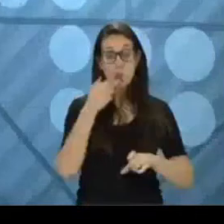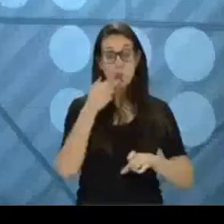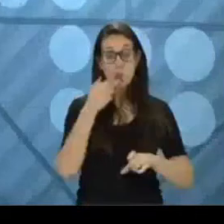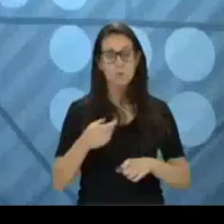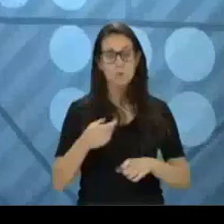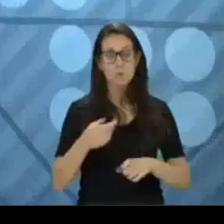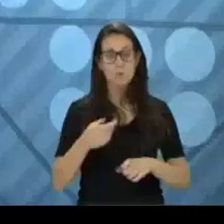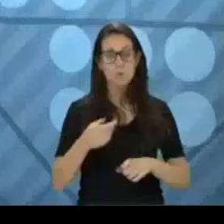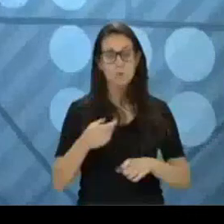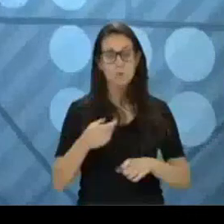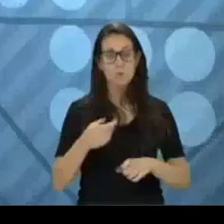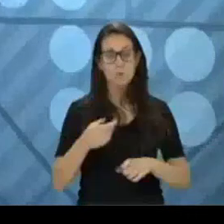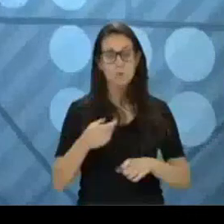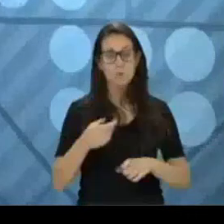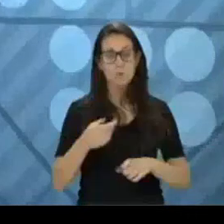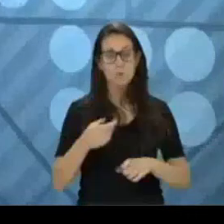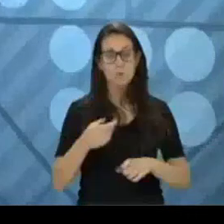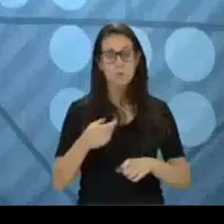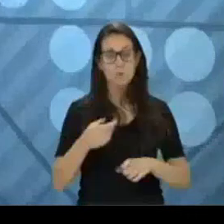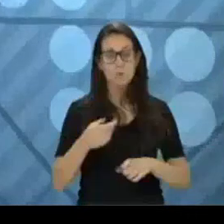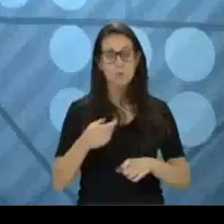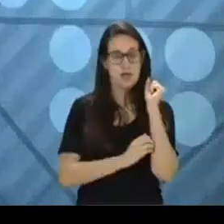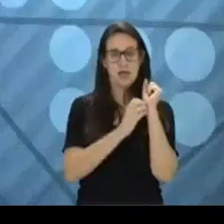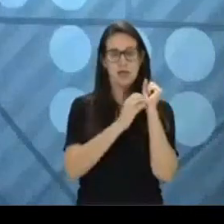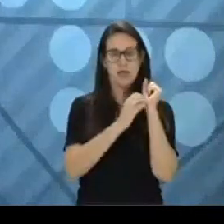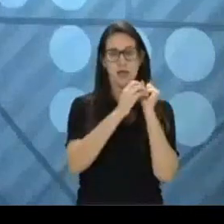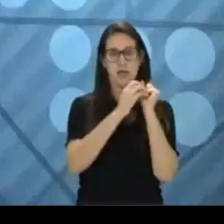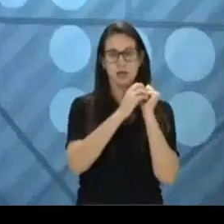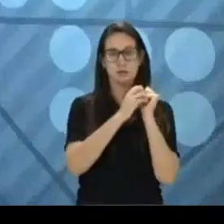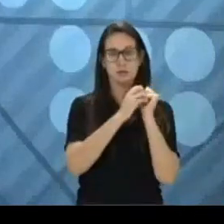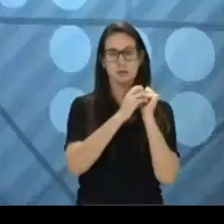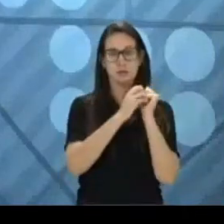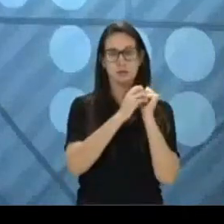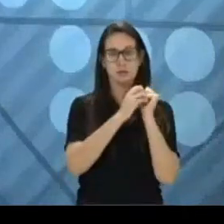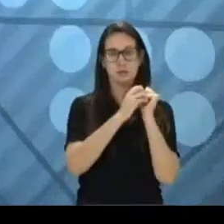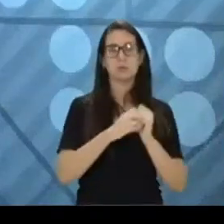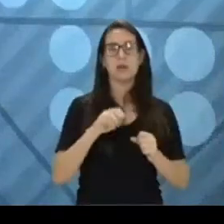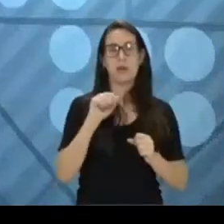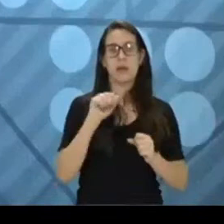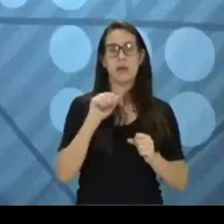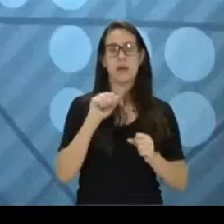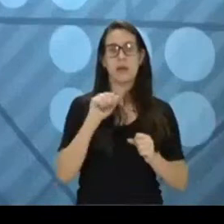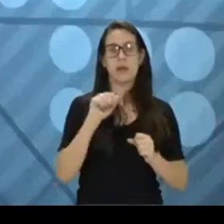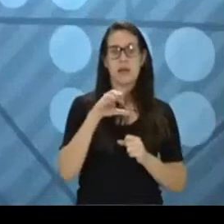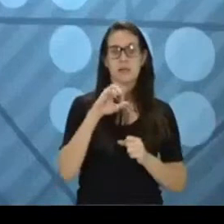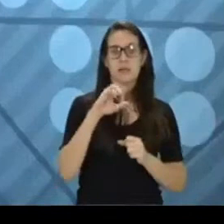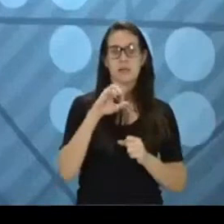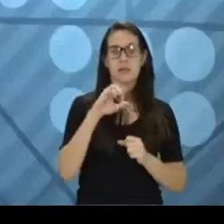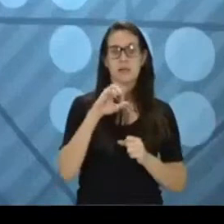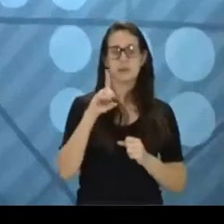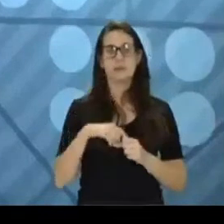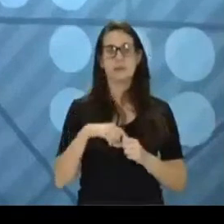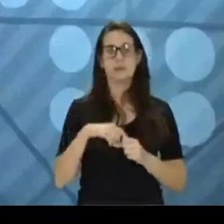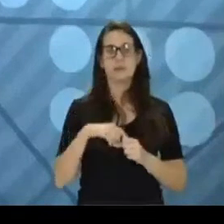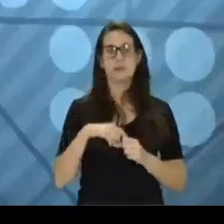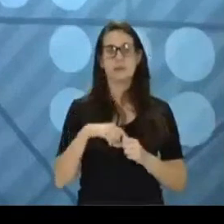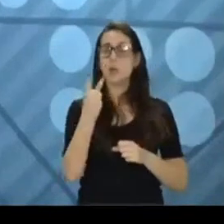mais ácida, e eu tenho um outro corante, esse outro corante, então, são dois corantes, hematoxicilina e